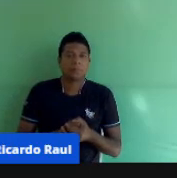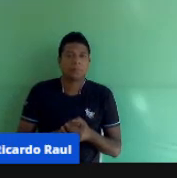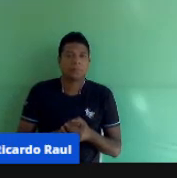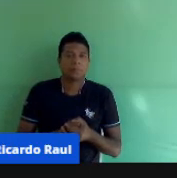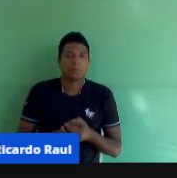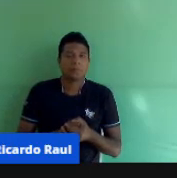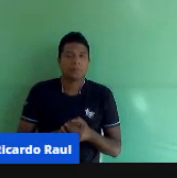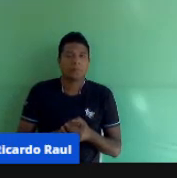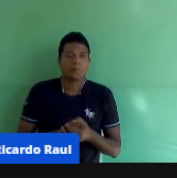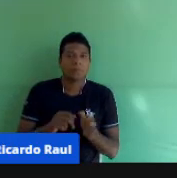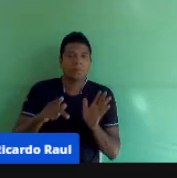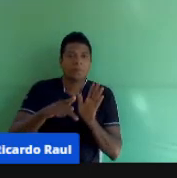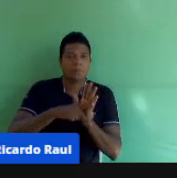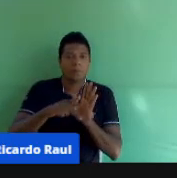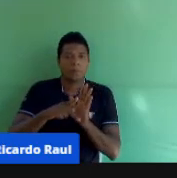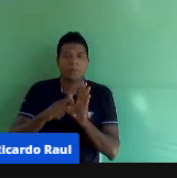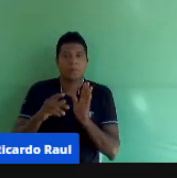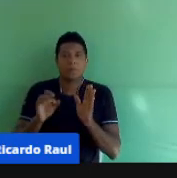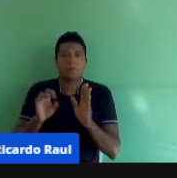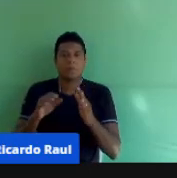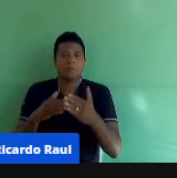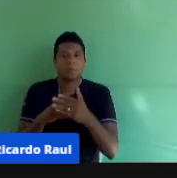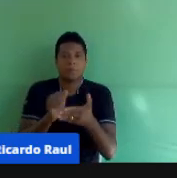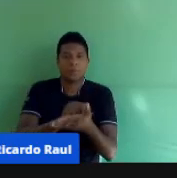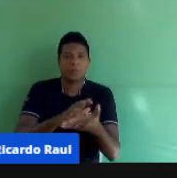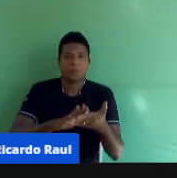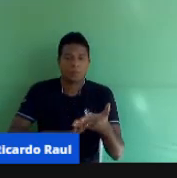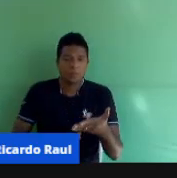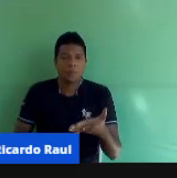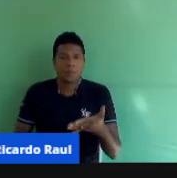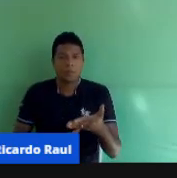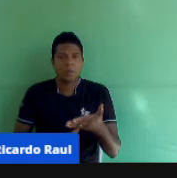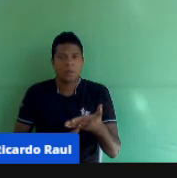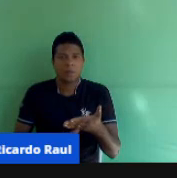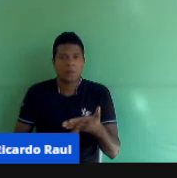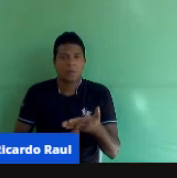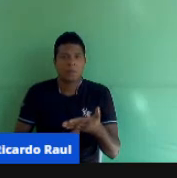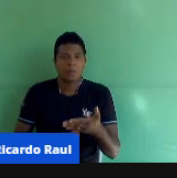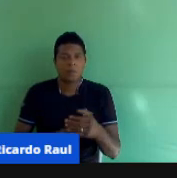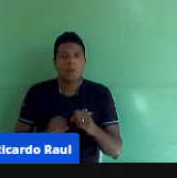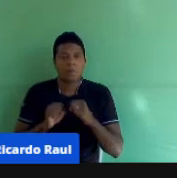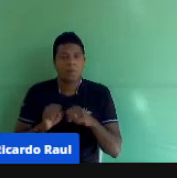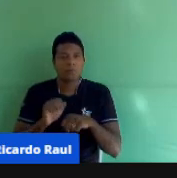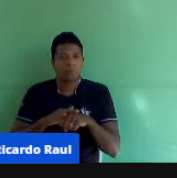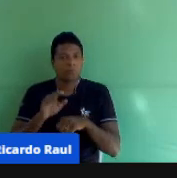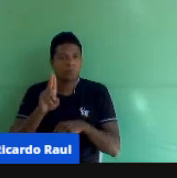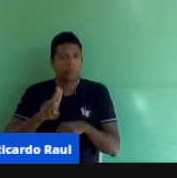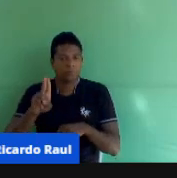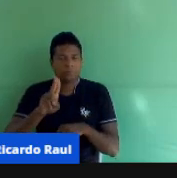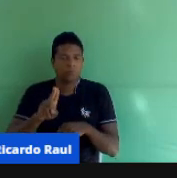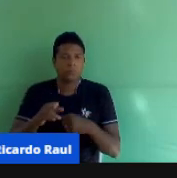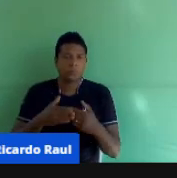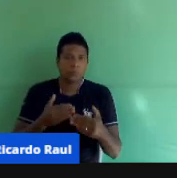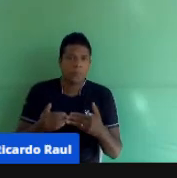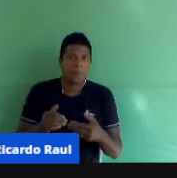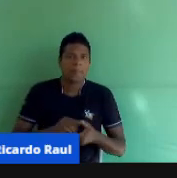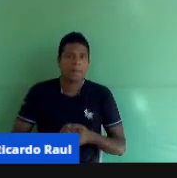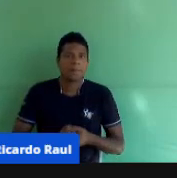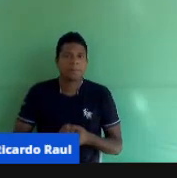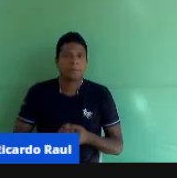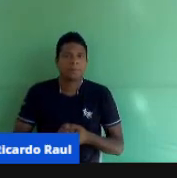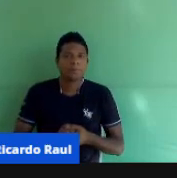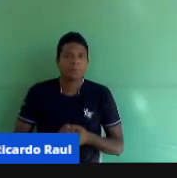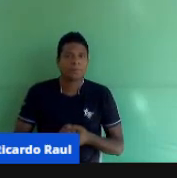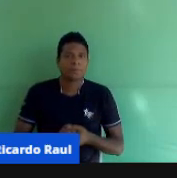ou limitadas a essas 4 atividades. Cada um tem a sua autonomia para definir, mas eu trouxe essas 4 que a autora sugeriu. Ela fala a